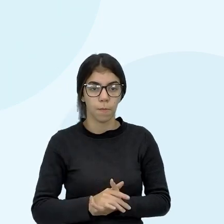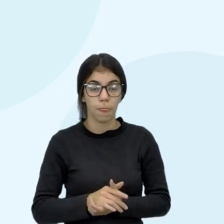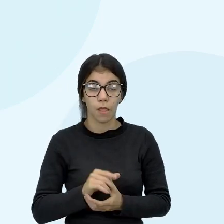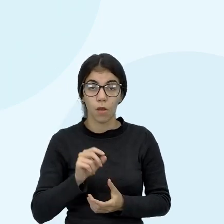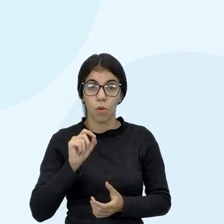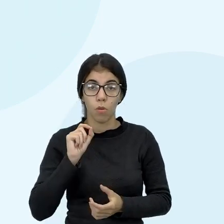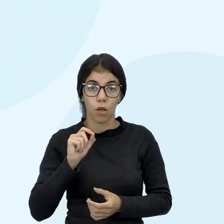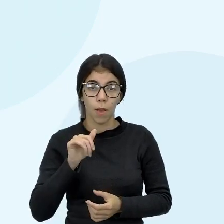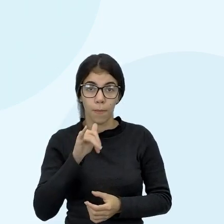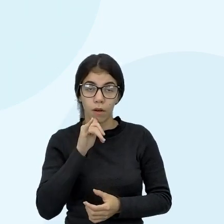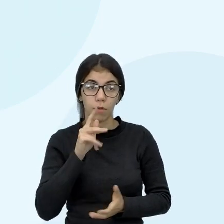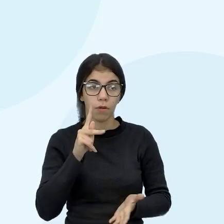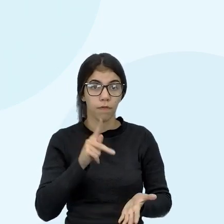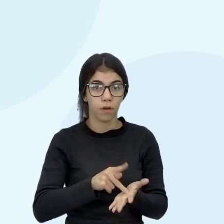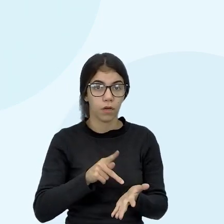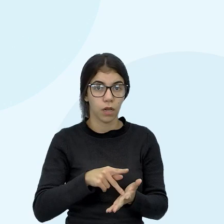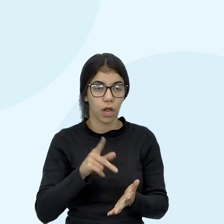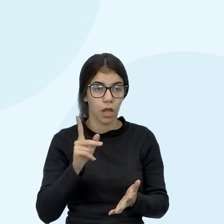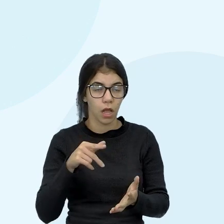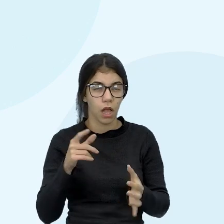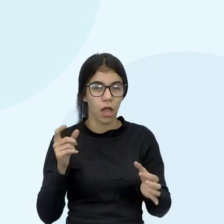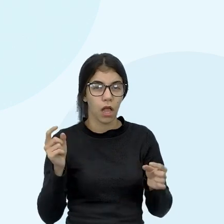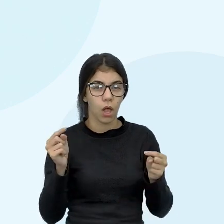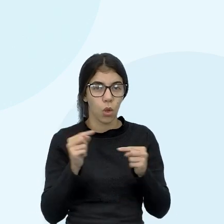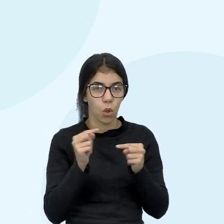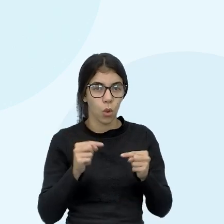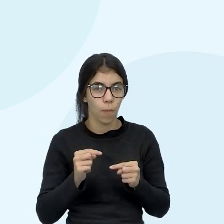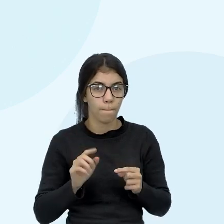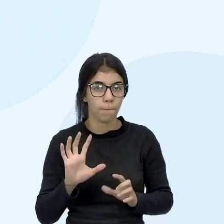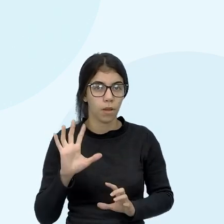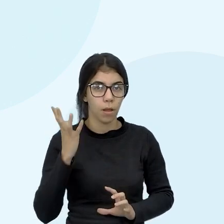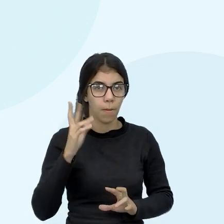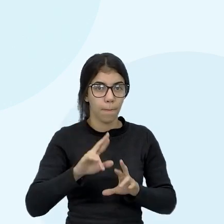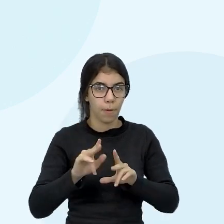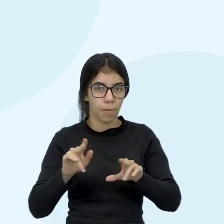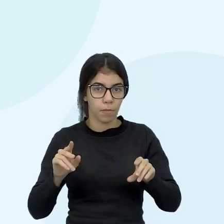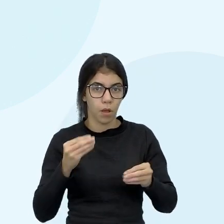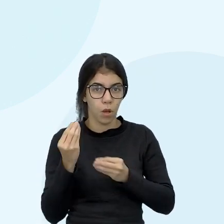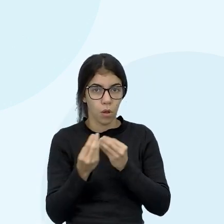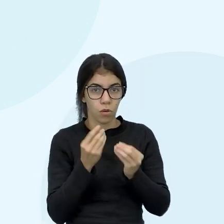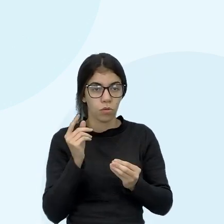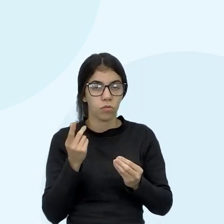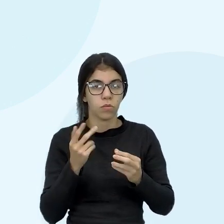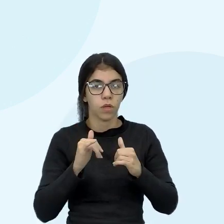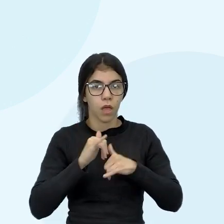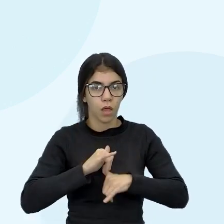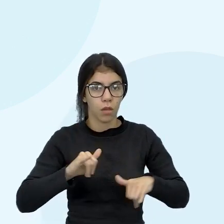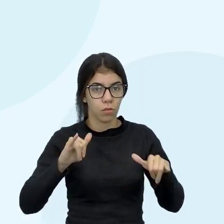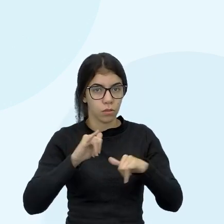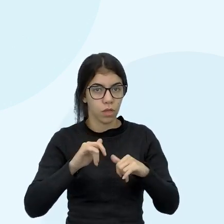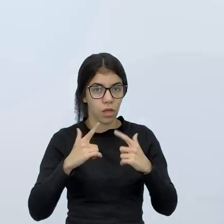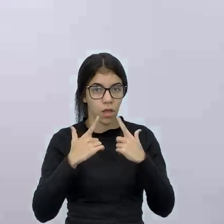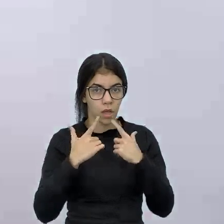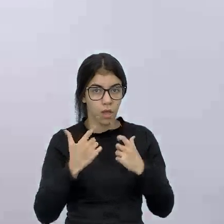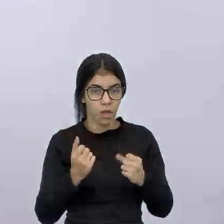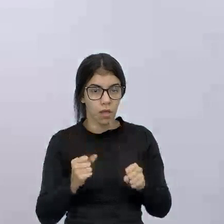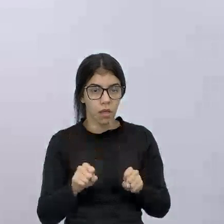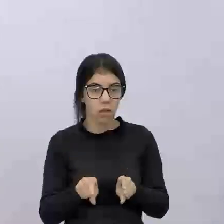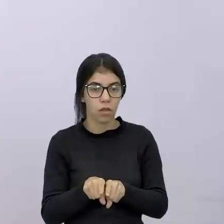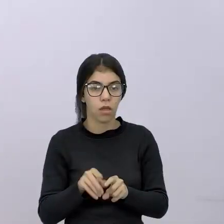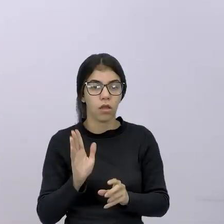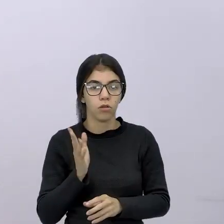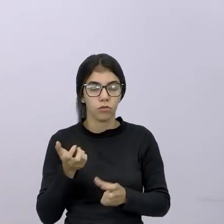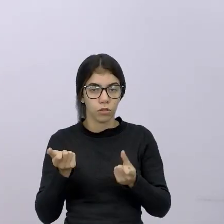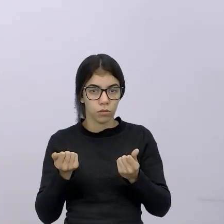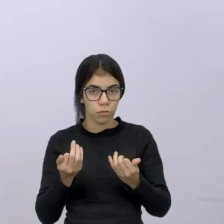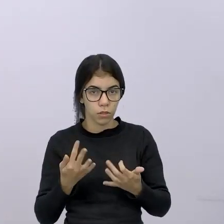é, a verdade não se refere às coisas mesmas, mas como elas são enunciadas por meio da linguagem. Eu dei essa aula também, foi